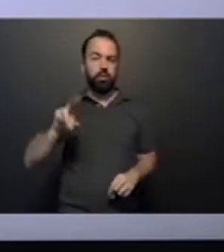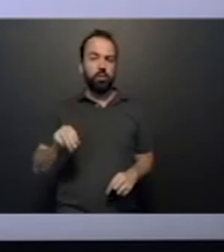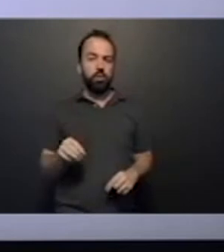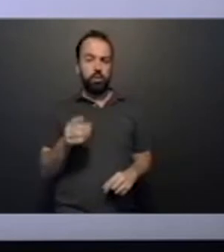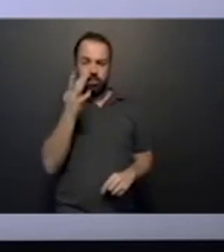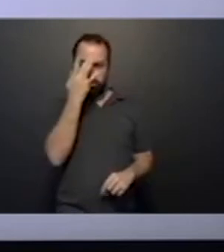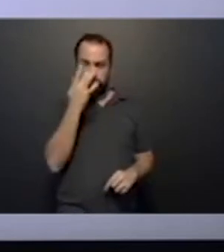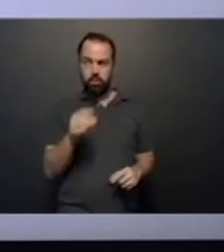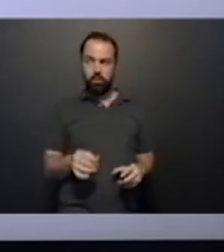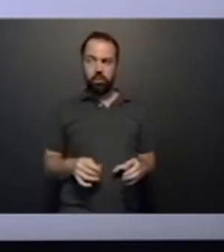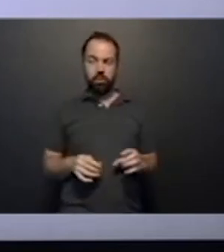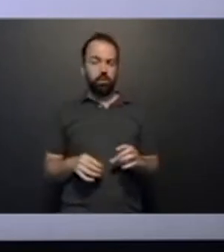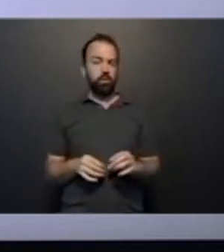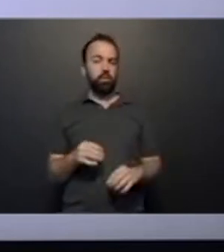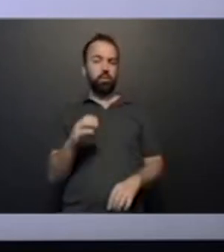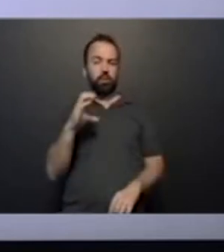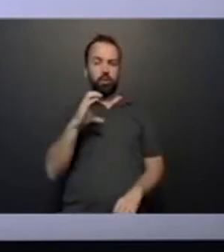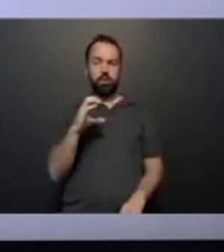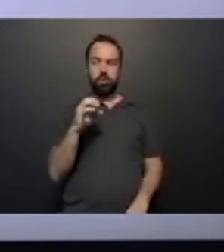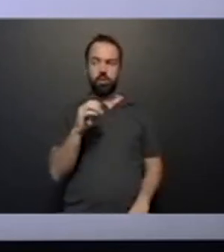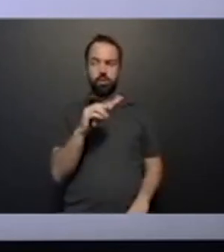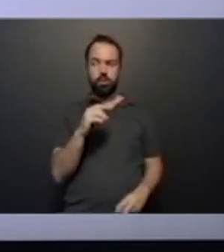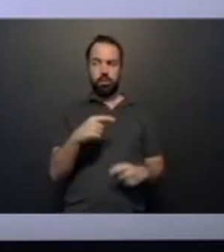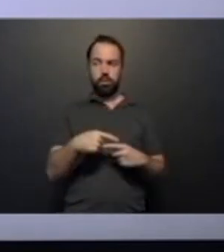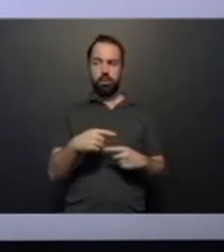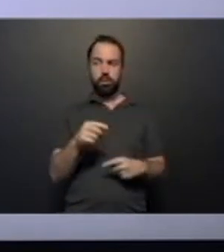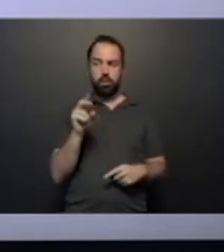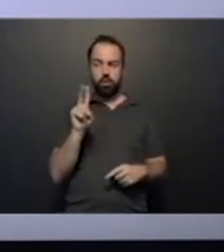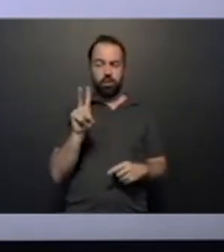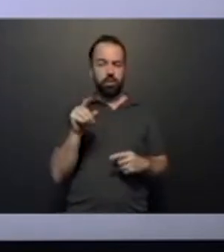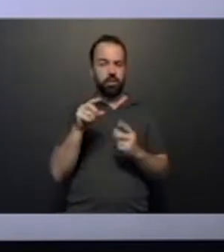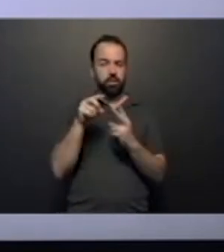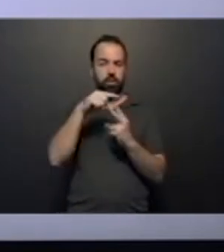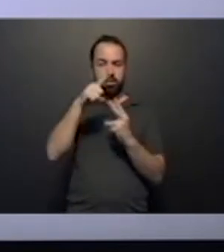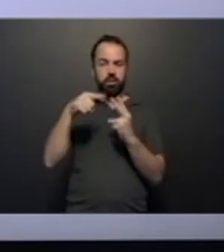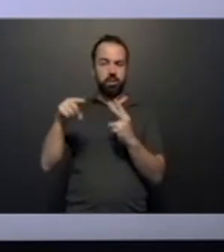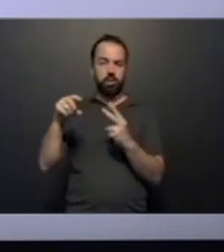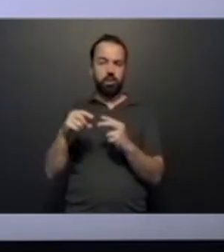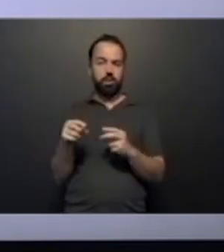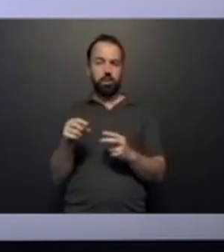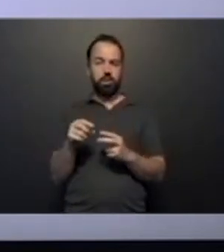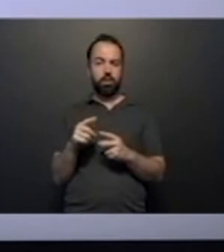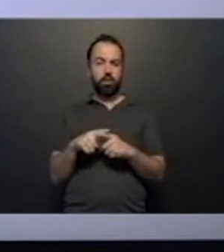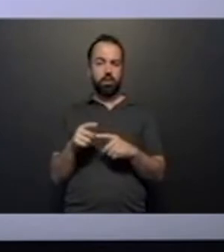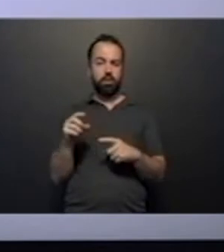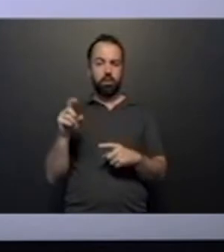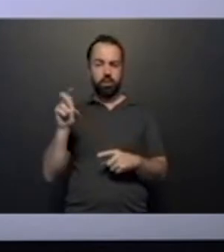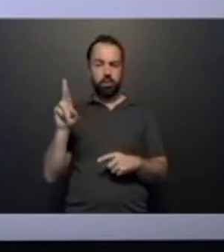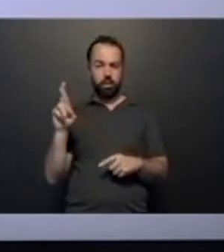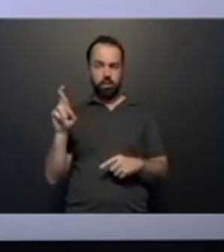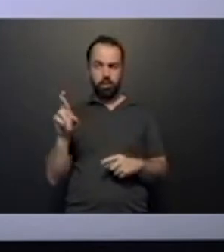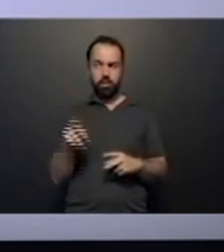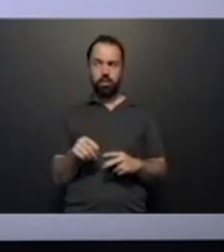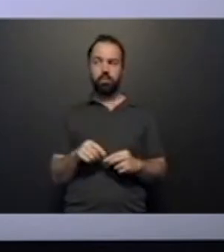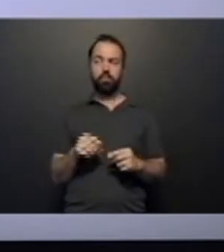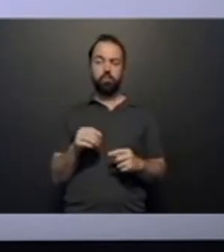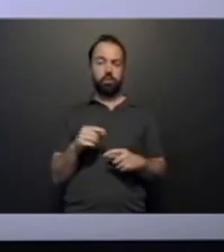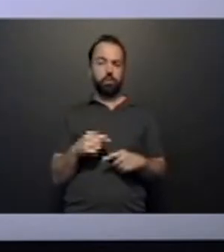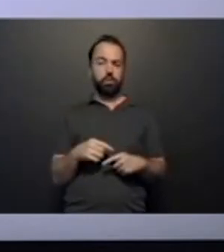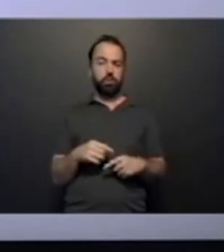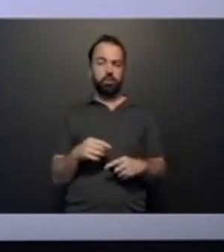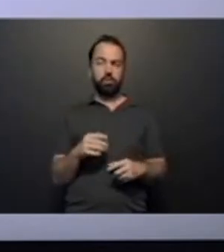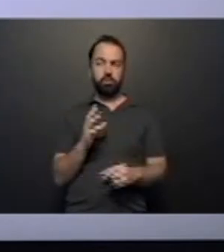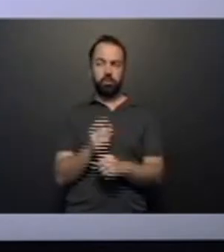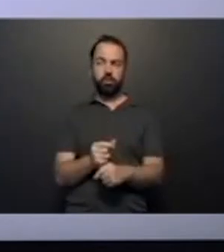comprimento da circunferência que é duas vezes pi vezes o raio aí eu vou ter duas vezes p vezes 50